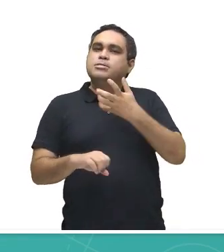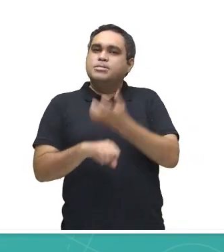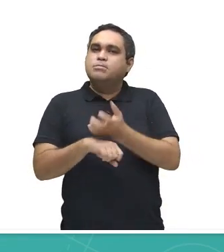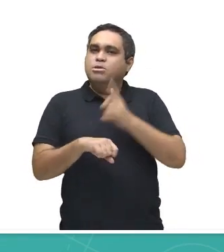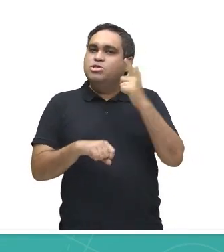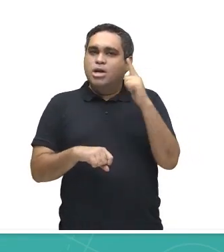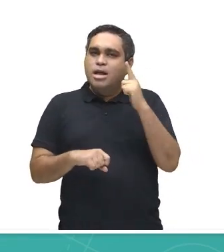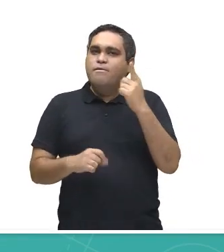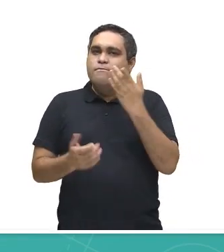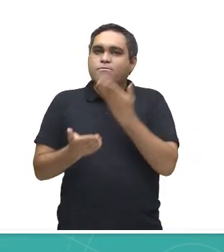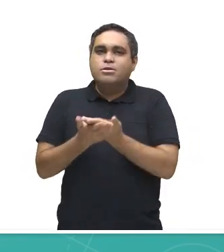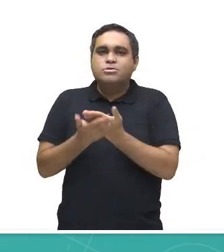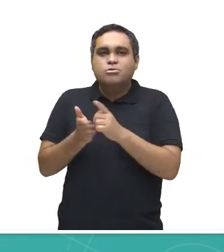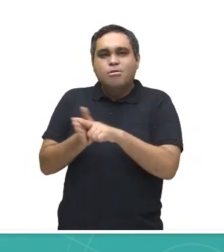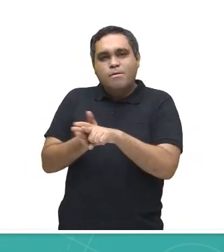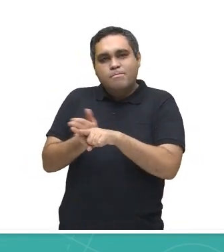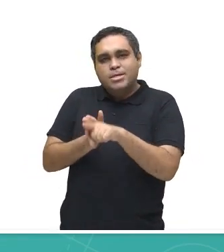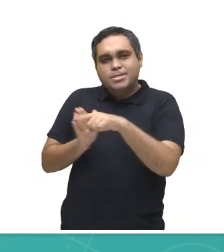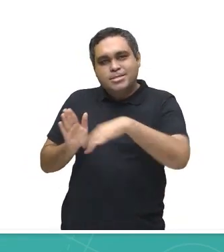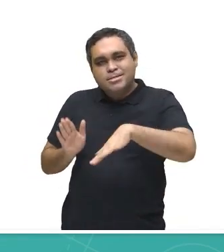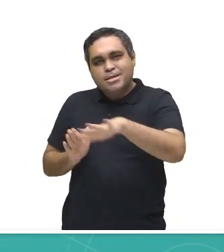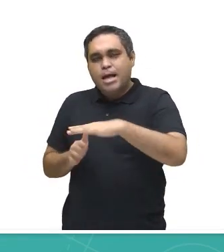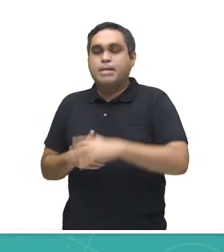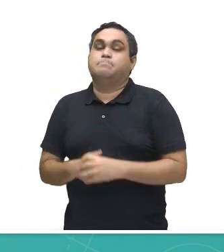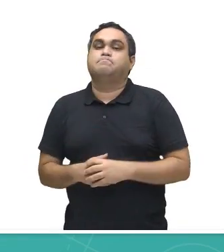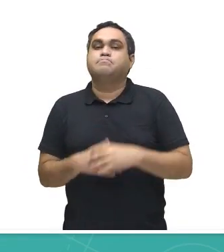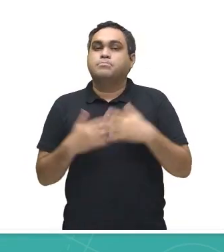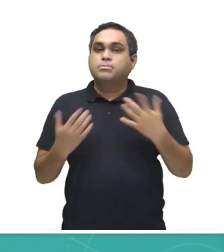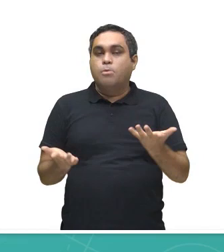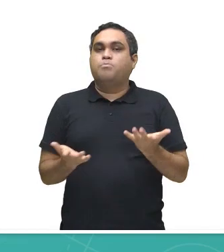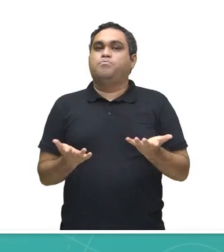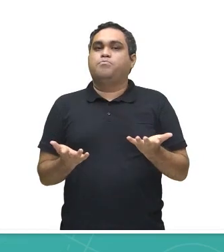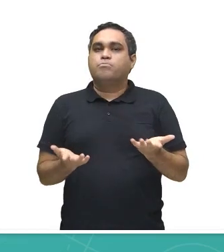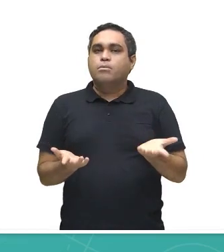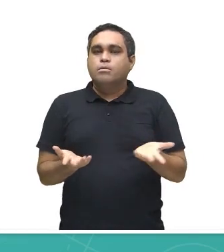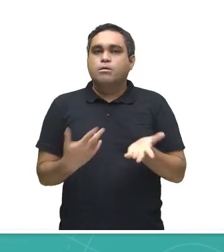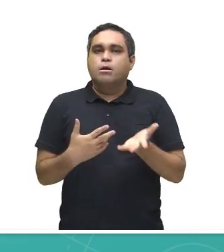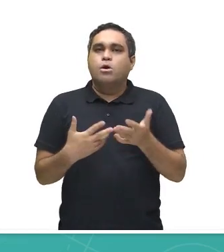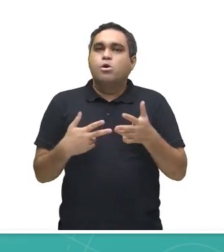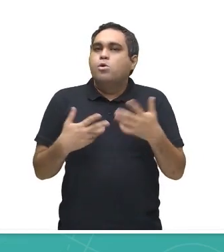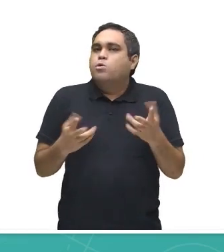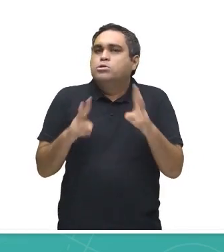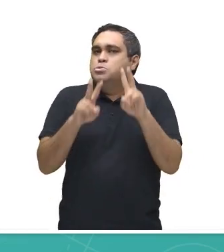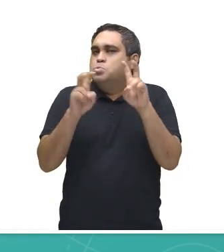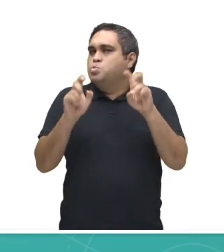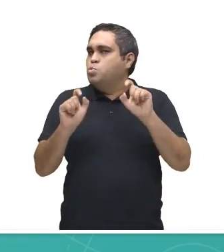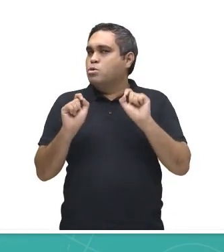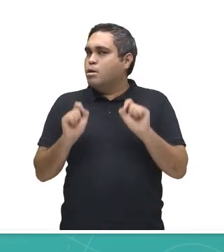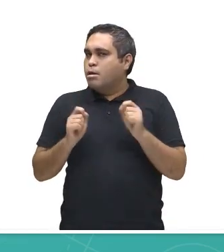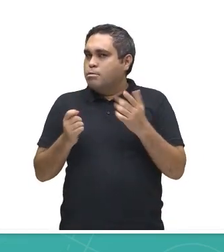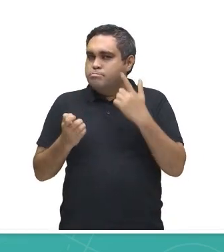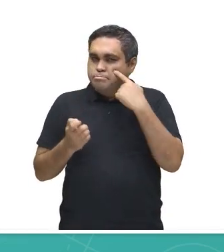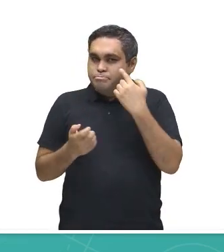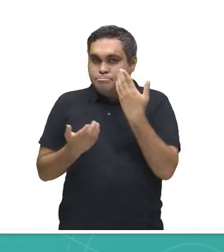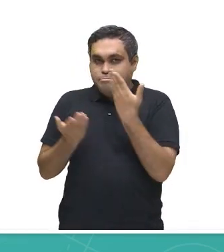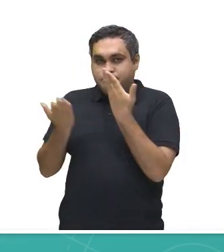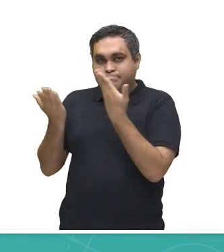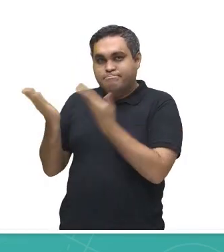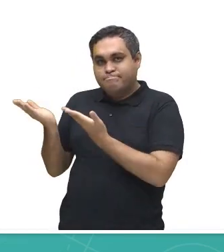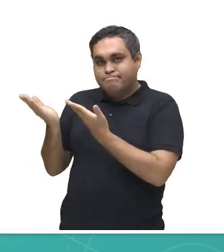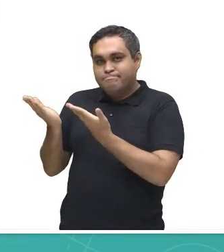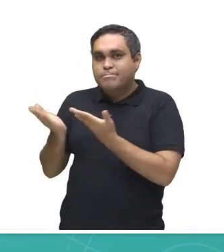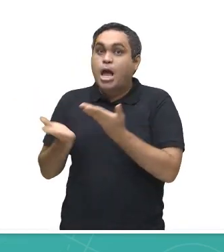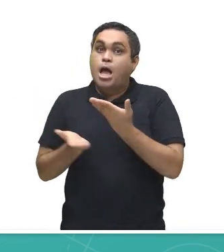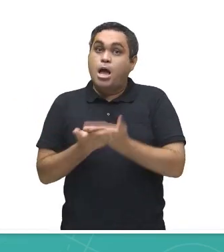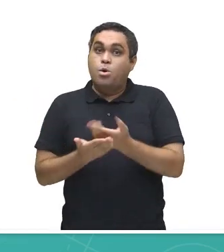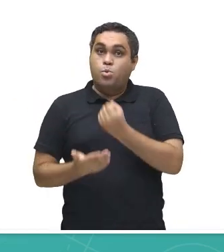que acabam ocorrendo, ok, gente? Vamos lá verificar o que nós iremos estudar na aula de hoje, a aula